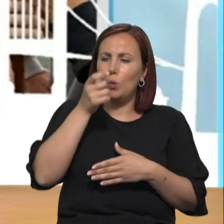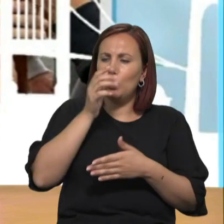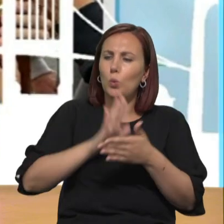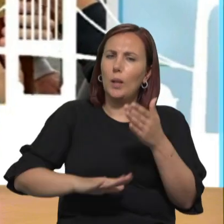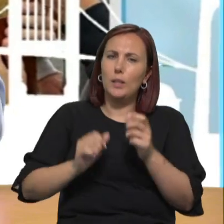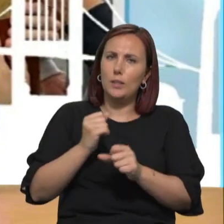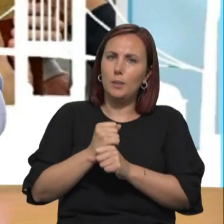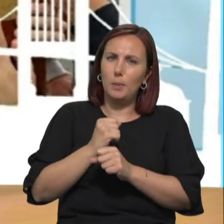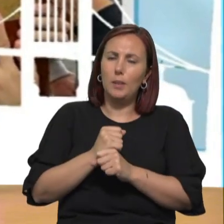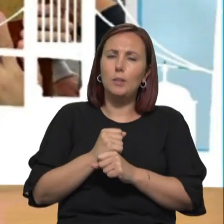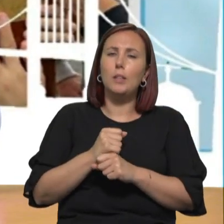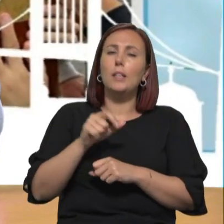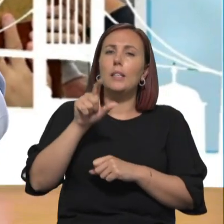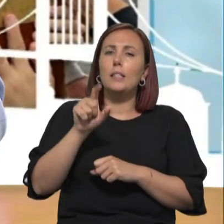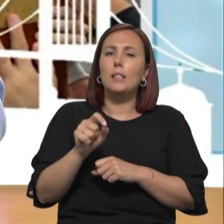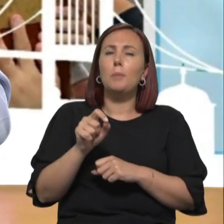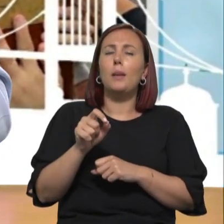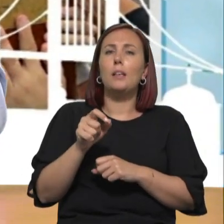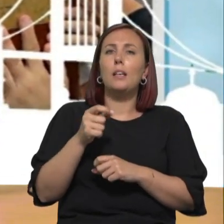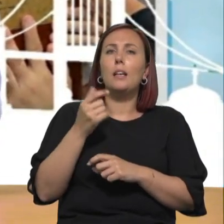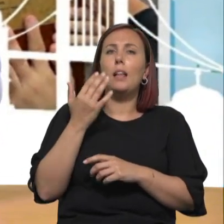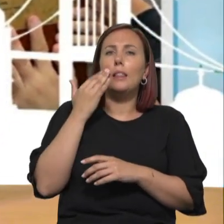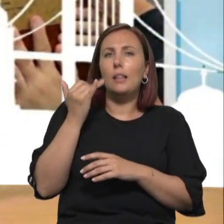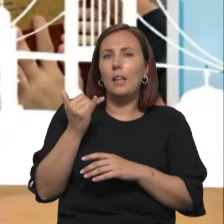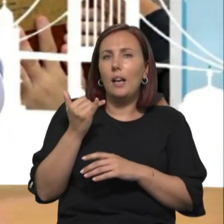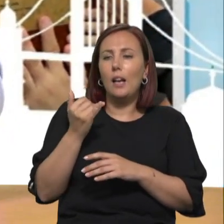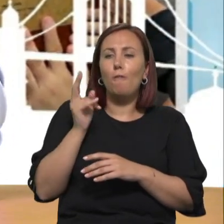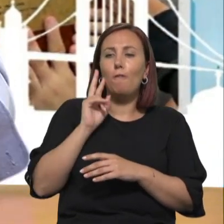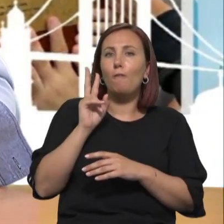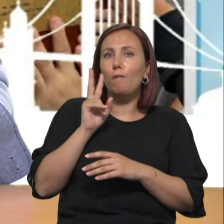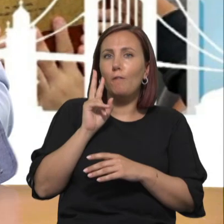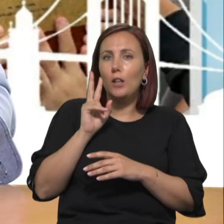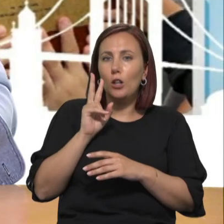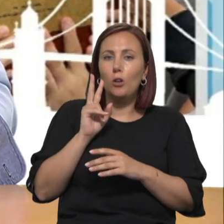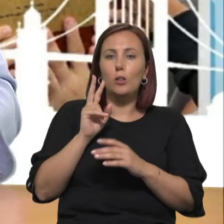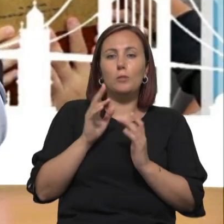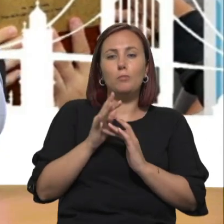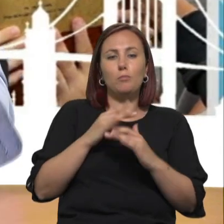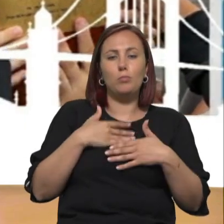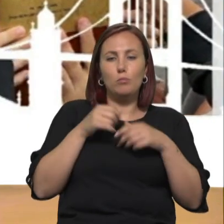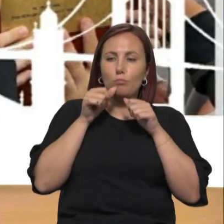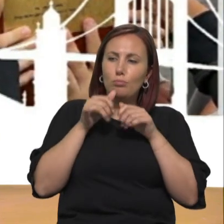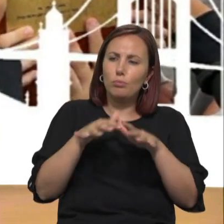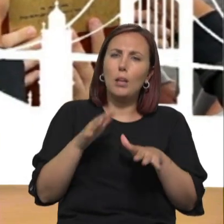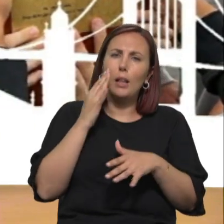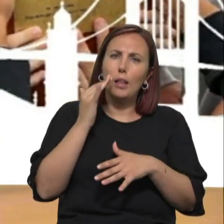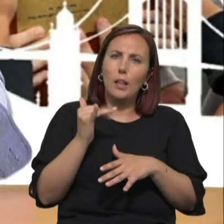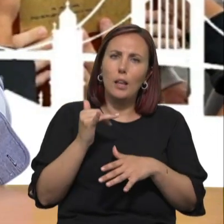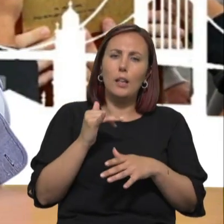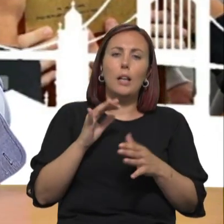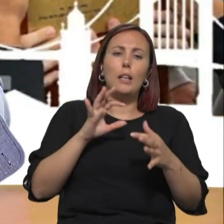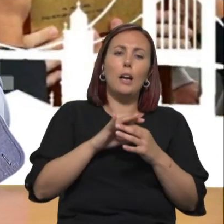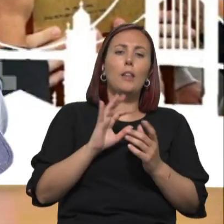trabalho, e aí procurem fazer passar os valores da evangelização. A evangelização do mundo do trabalho